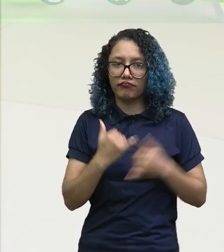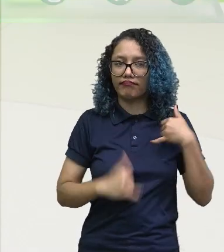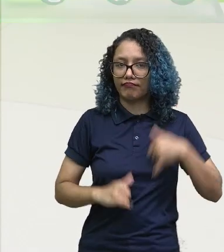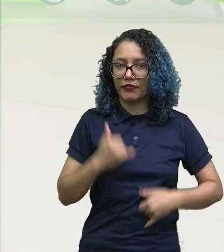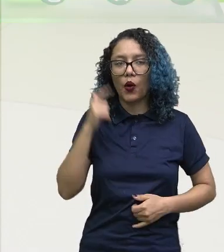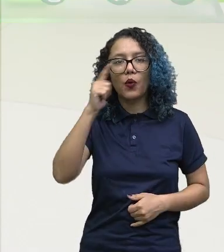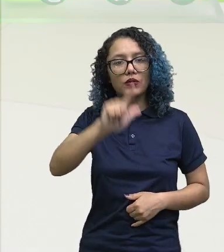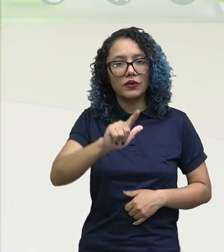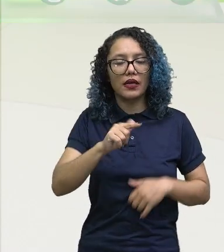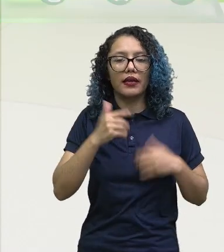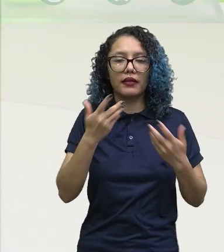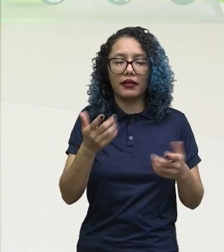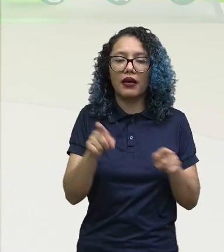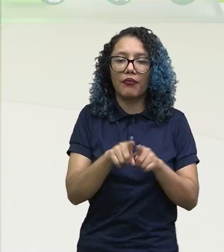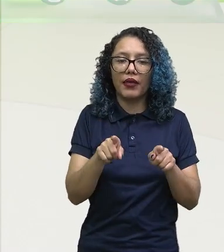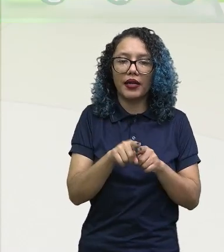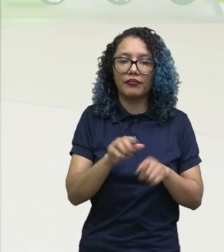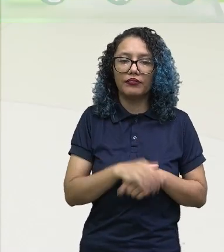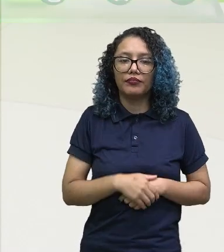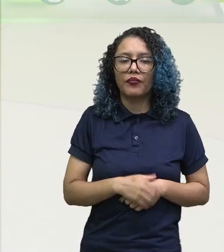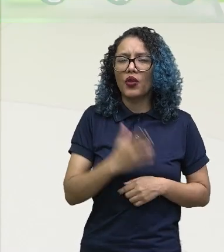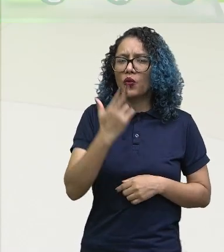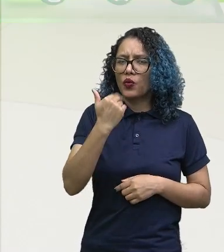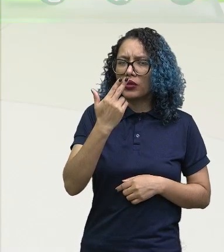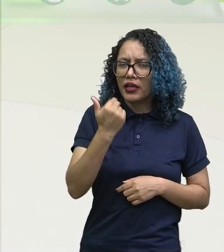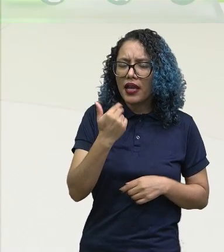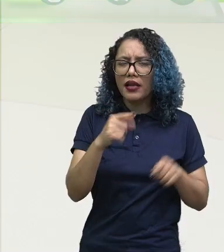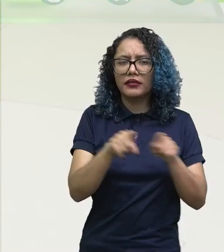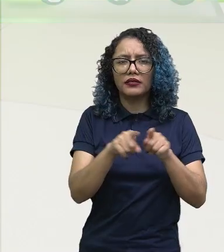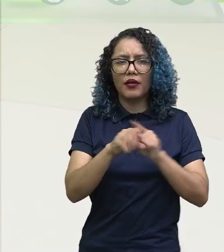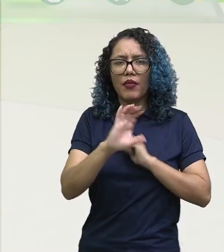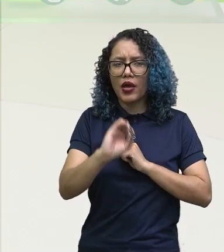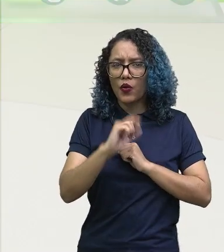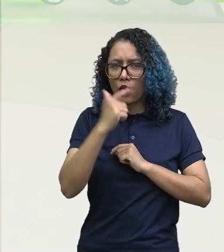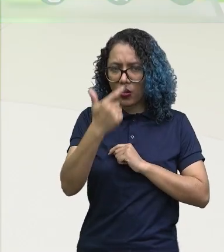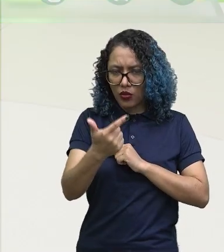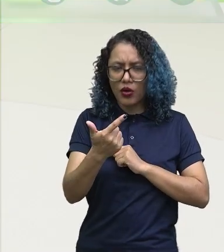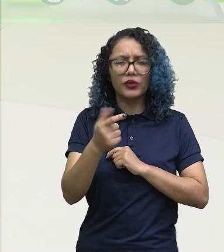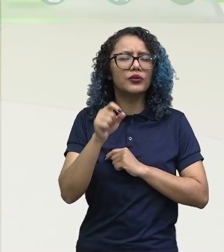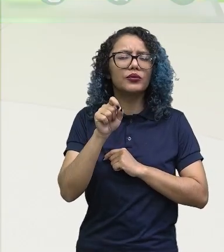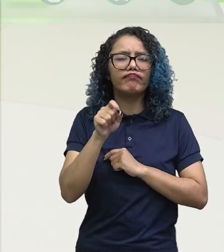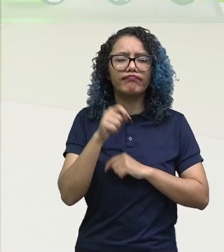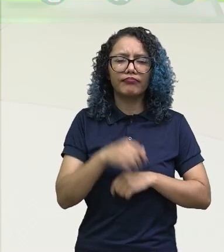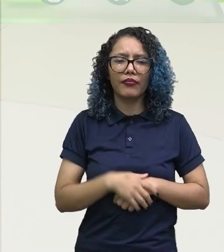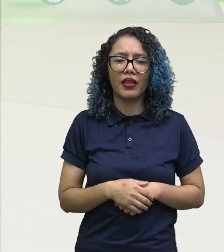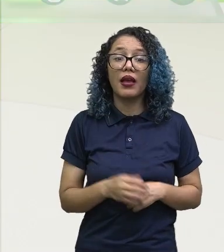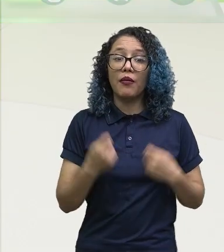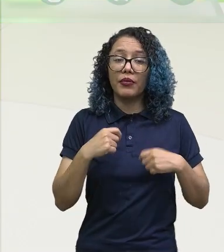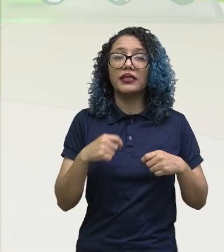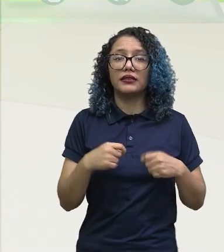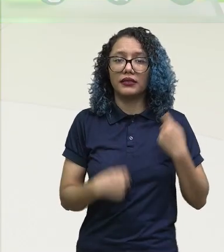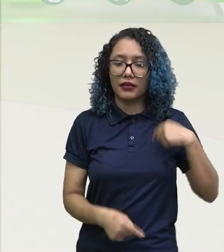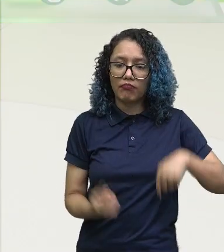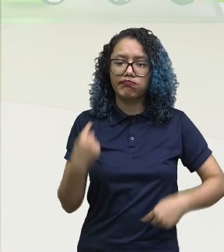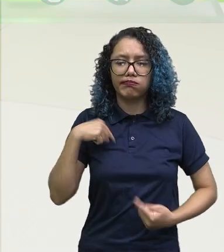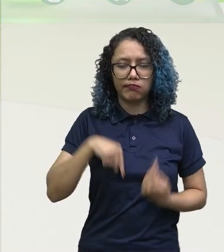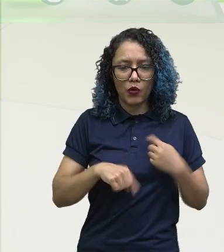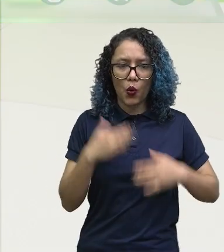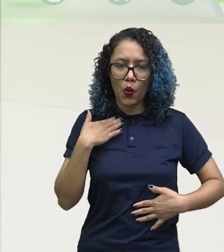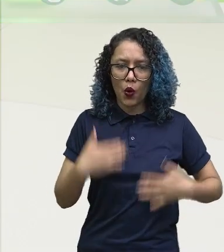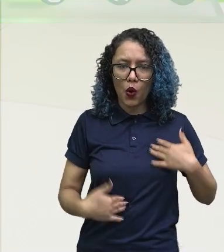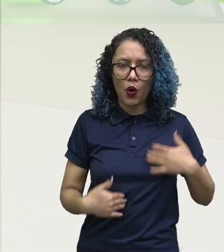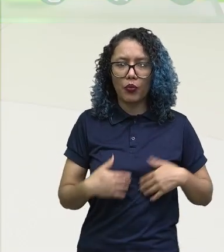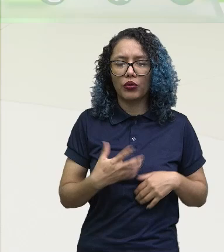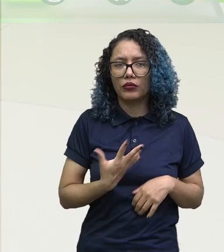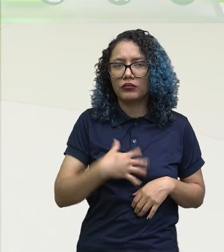E aí a gente observou que esses nutrientes e também o oxigênio, o gás oxigênio, ele precisa circular pelo nosso corpo, né? Chegou